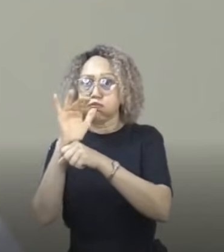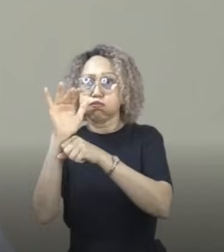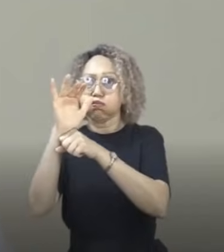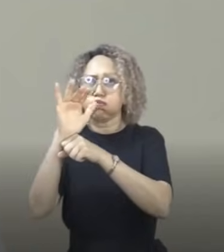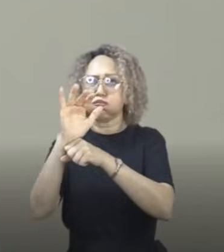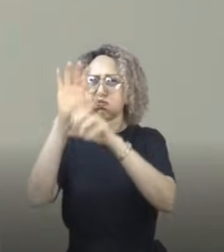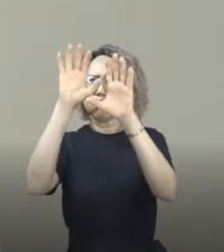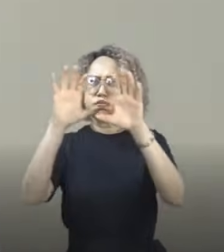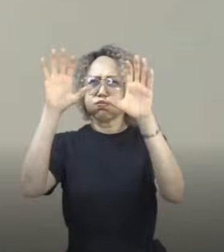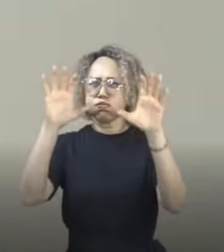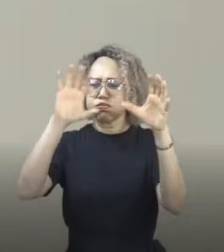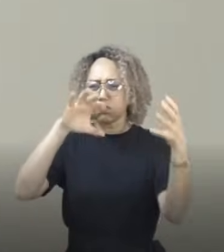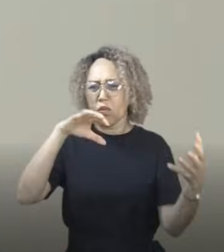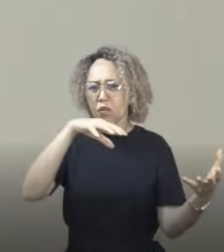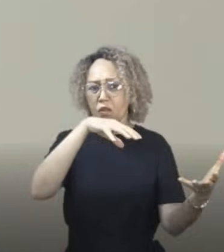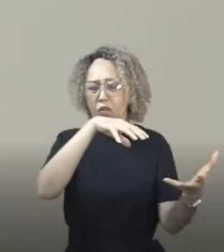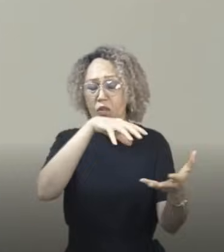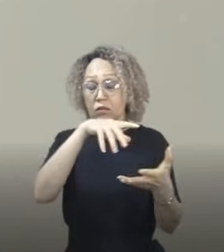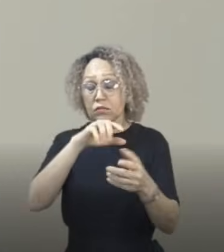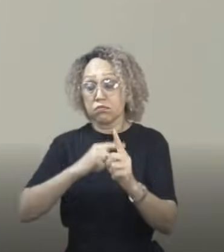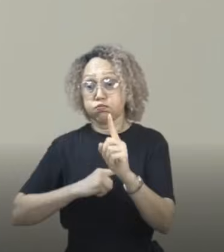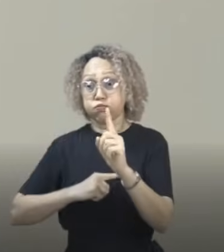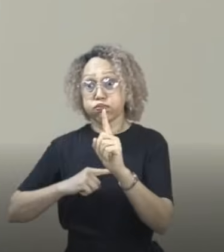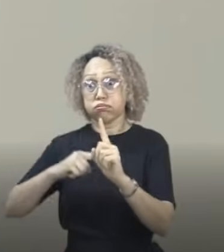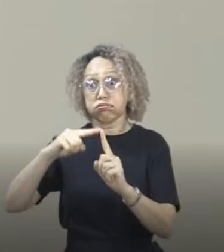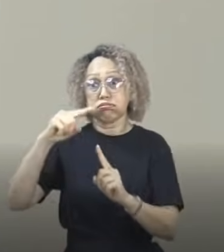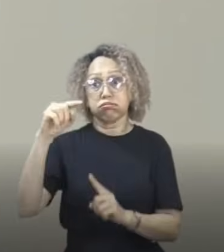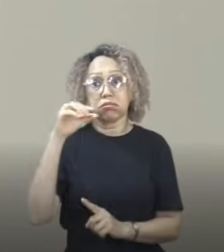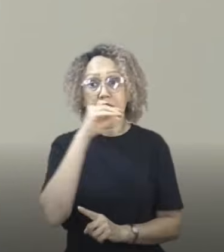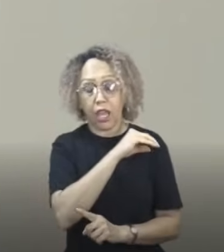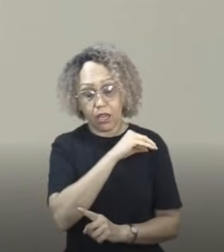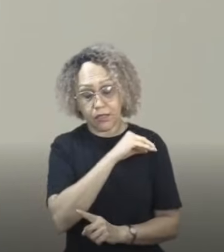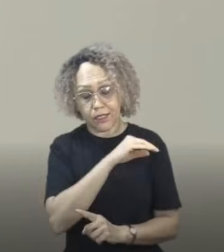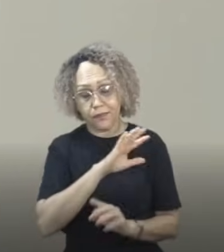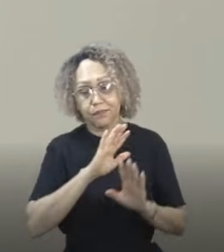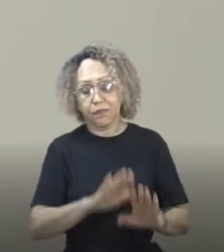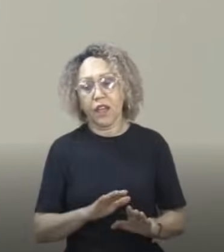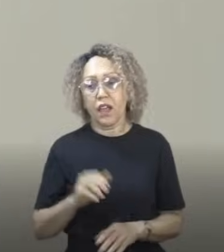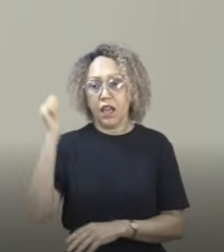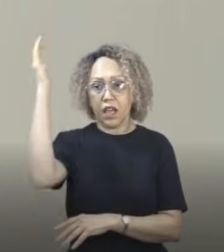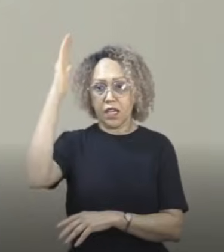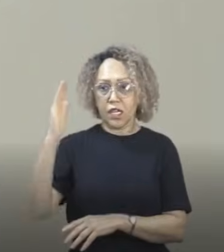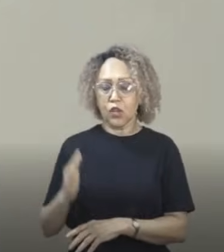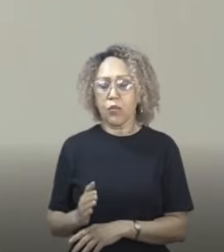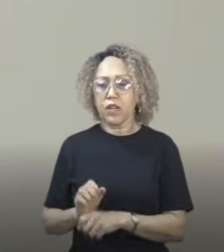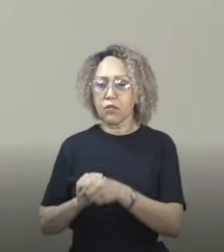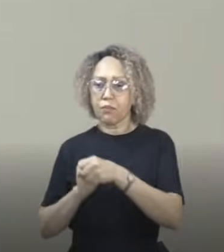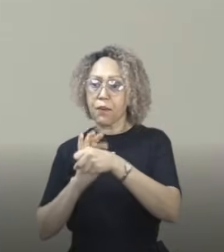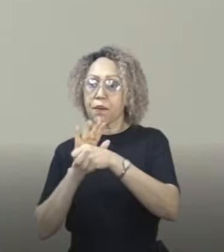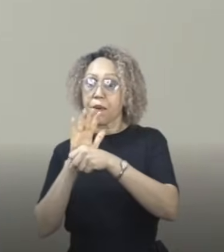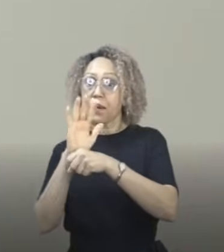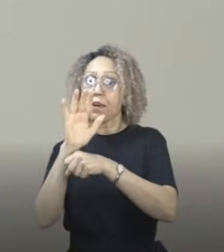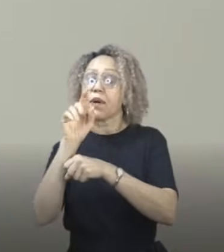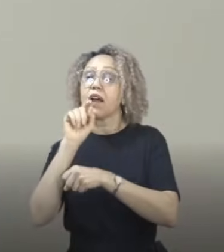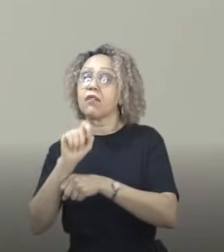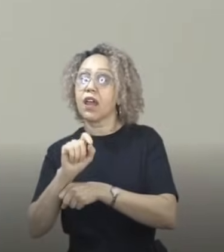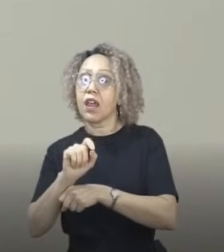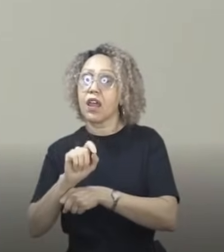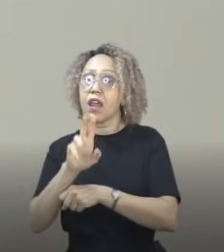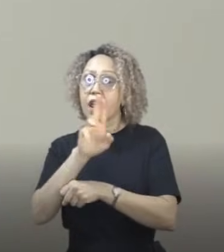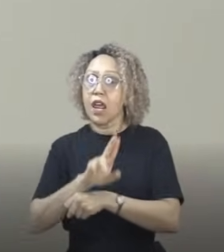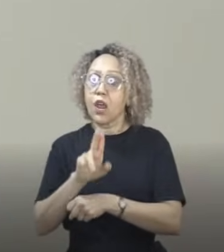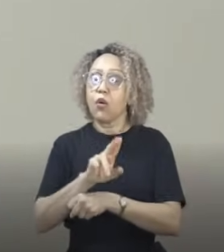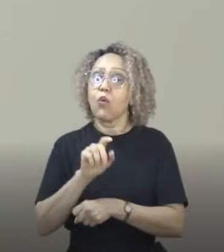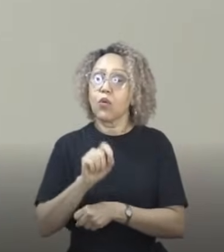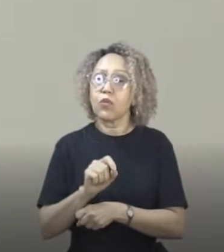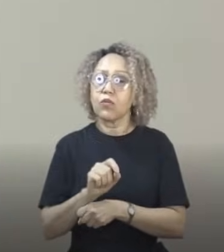global. Apesar que, no caso do Brasil, a maior parte das emissões de gases no Brasil tem a ver com o uso do solo, tem a